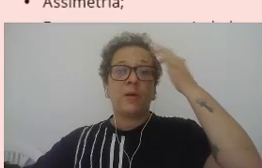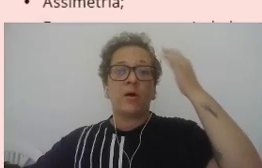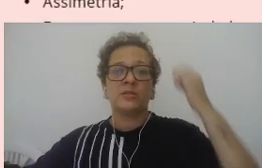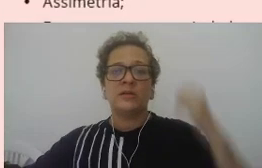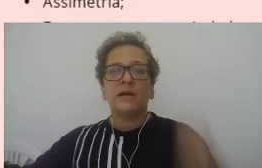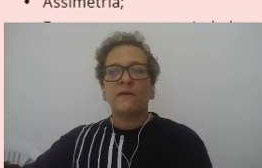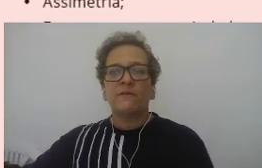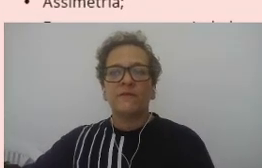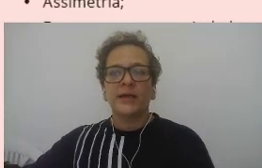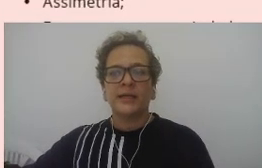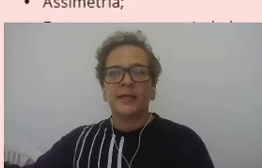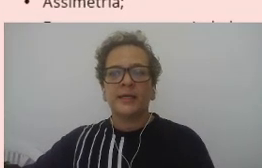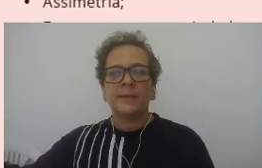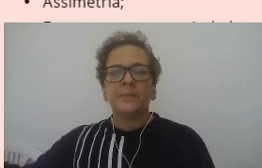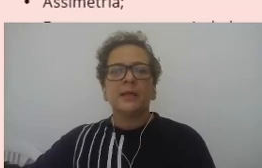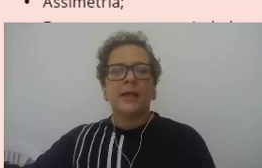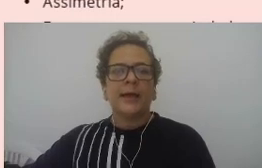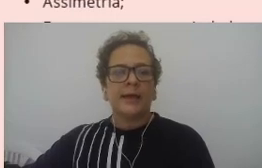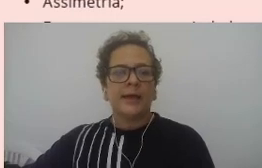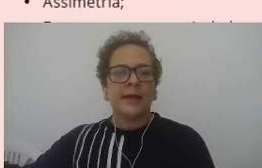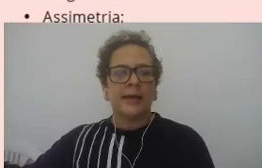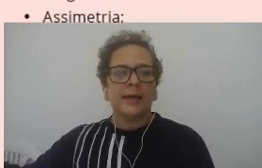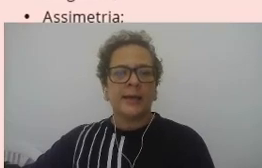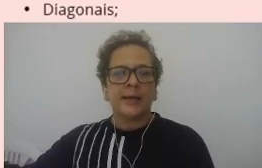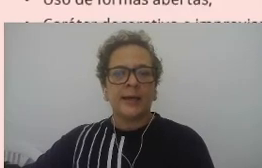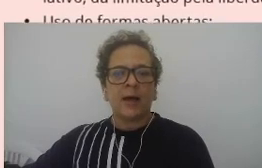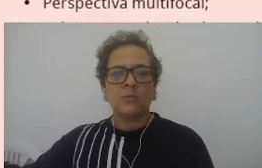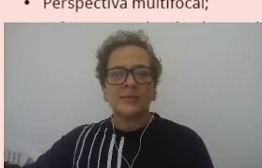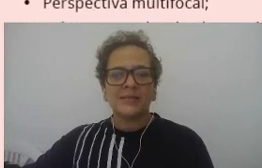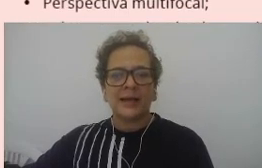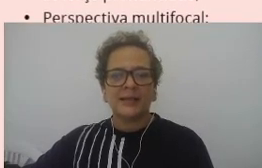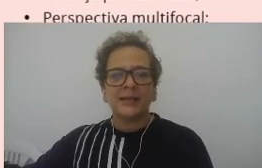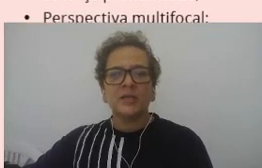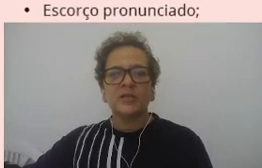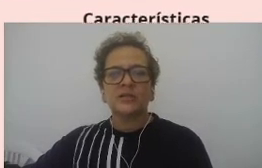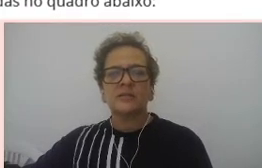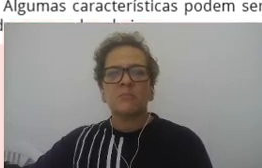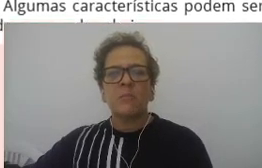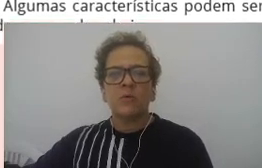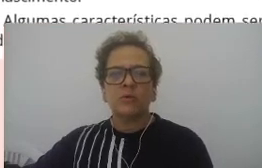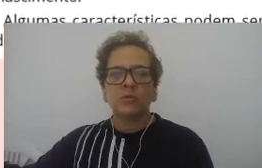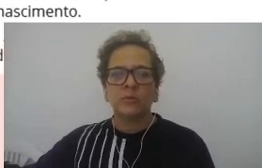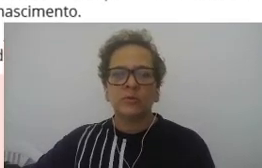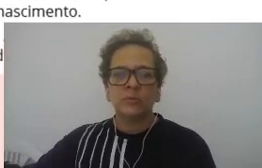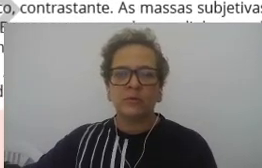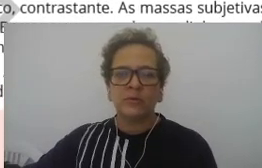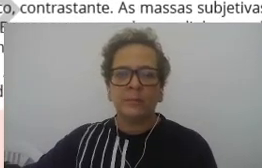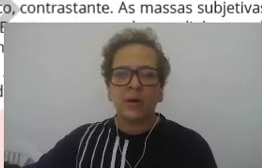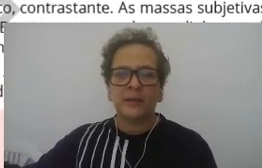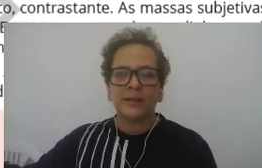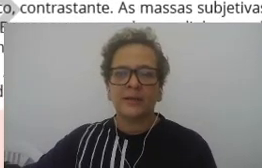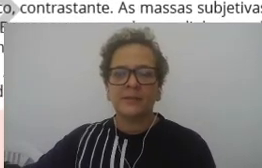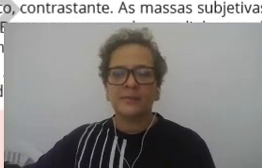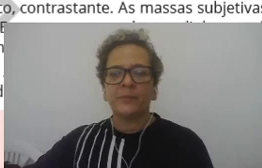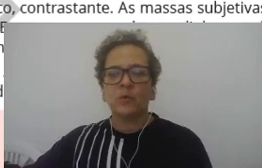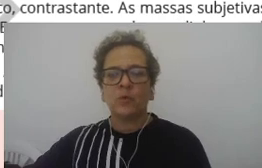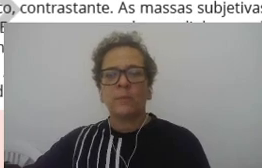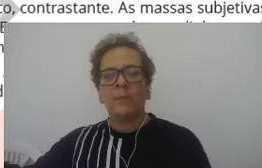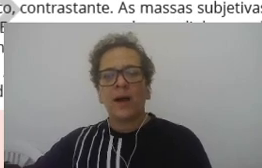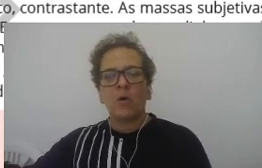então a gente pode ver aqui algumas características muito muito muito